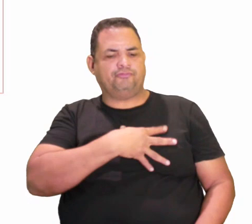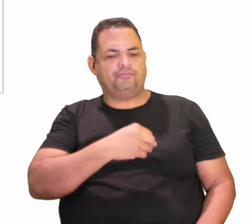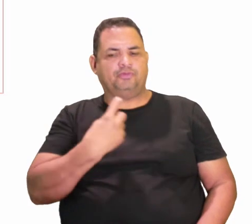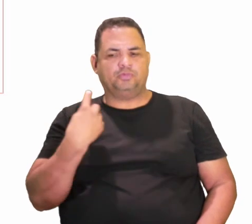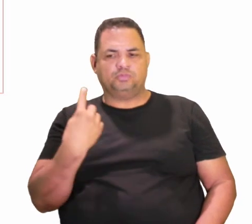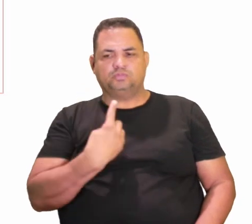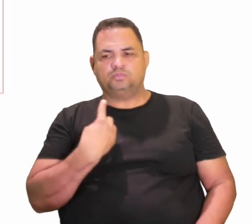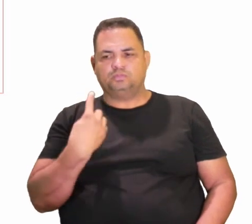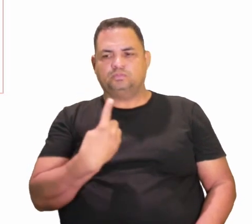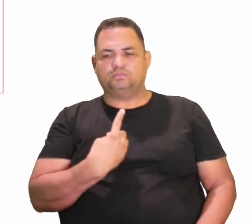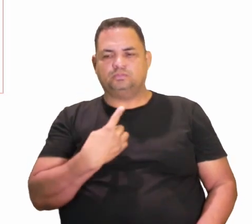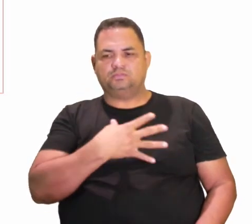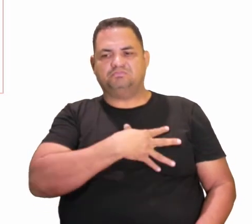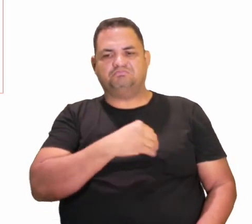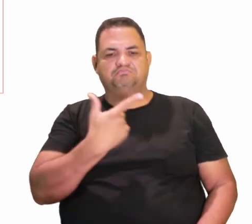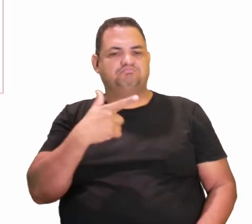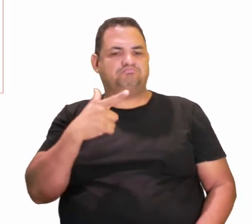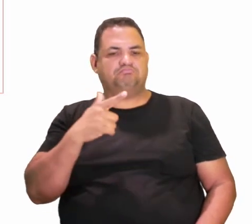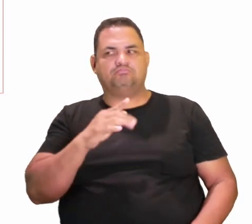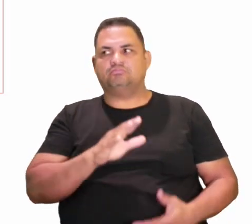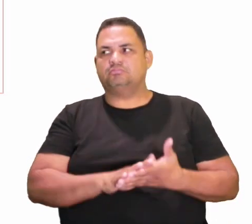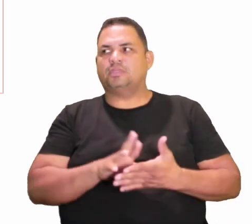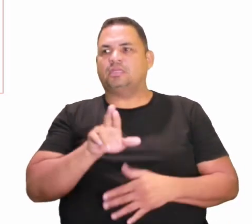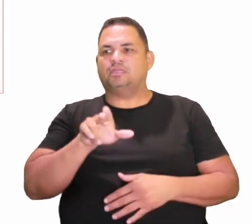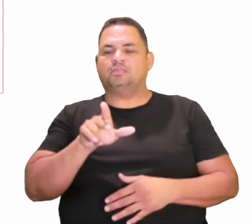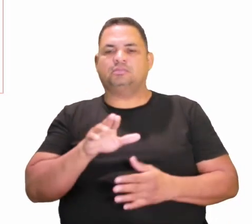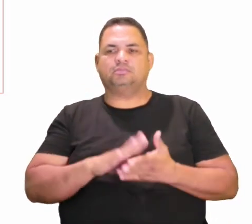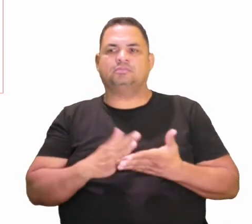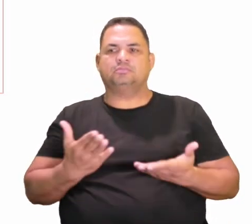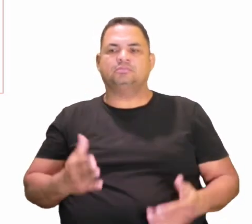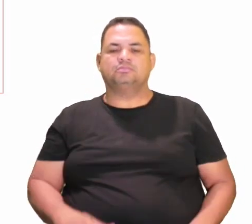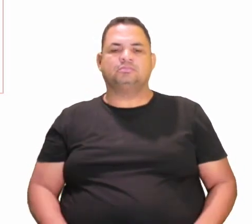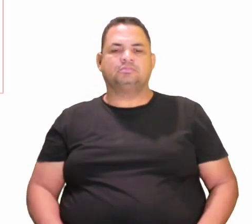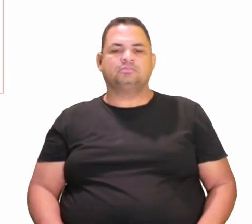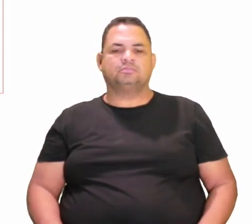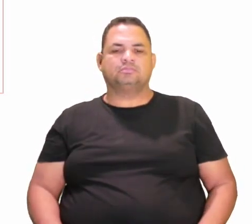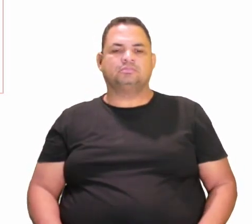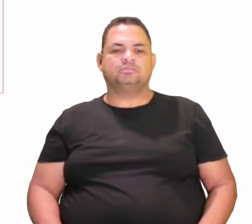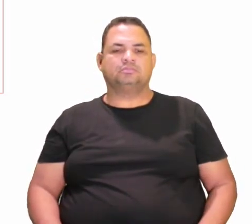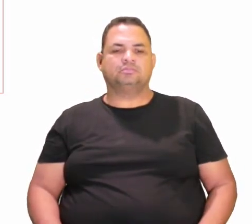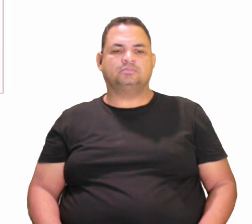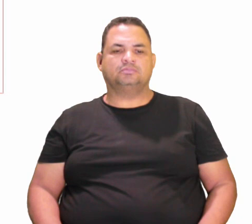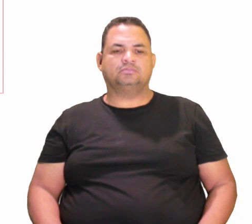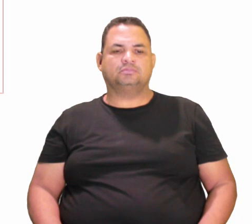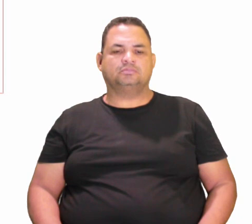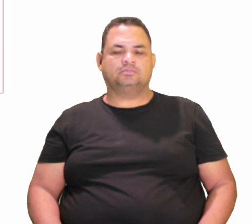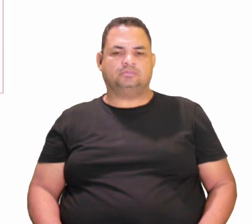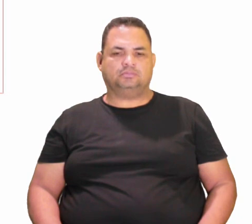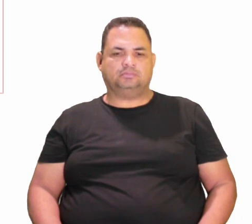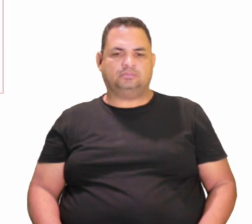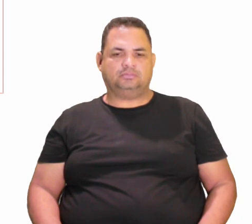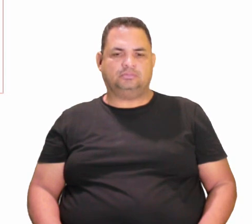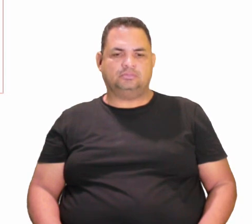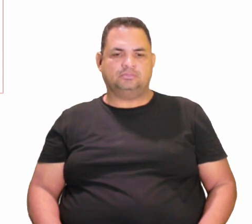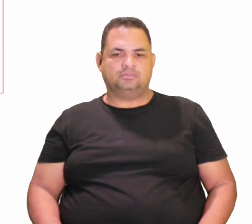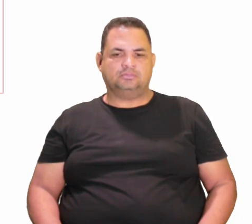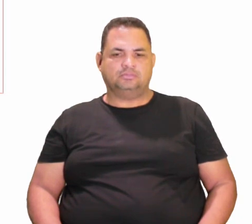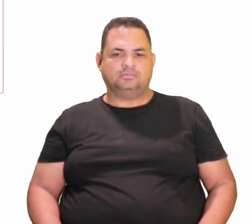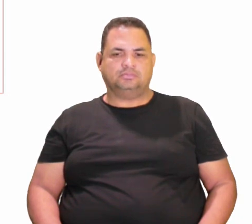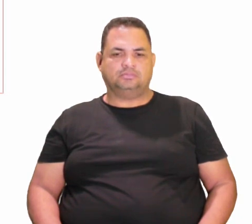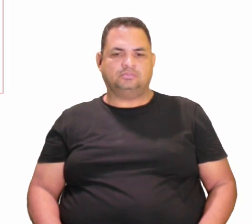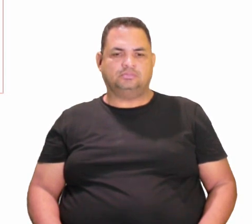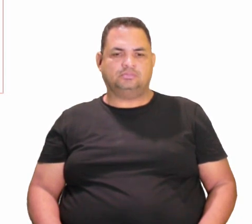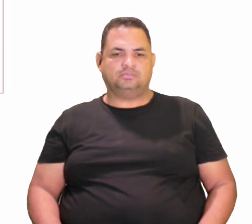filho único. Só, você não tem mais nenhum irmão, você não tem nada, então você é um only child. An only child. Filho